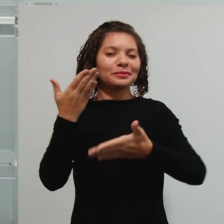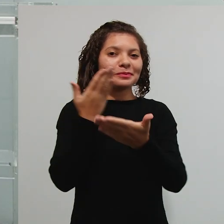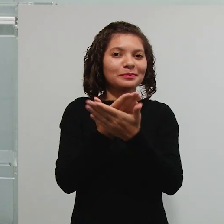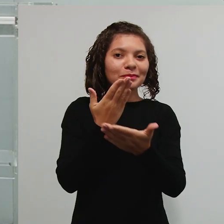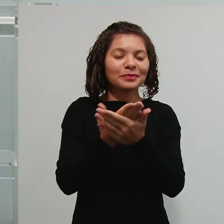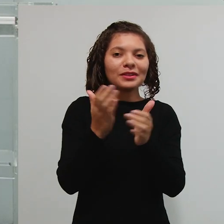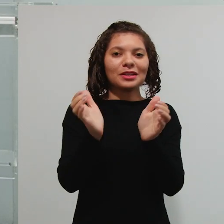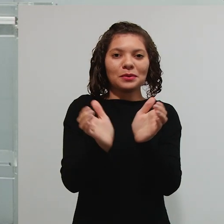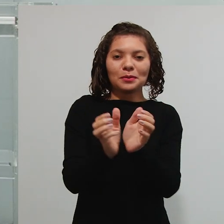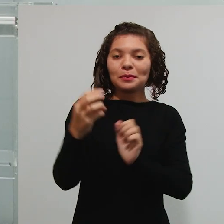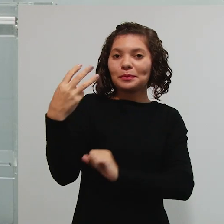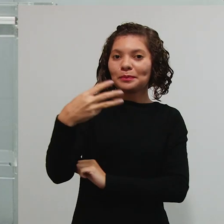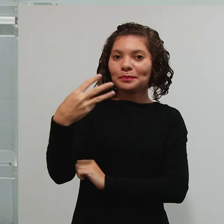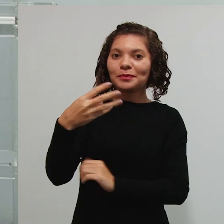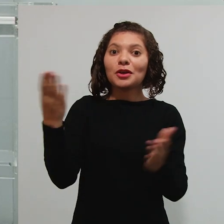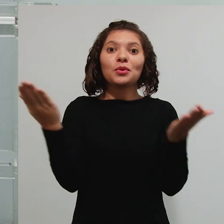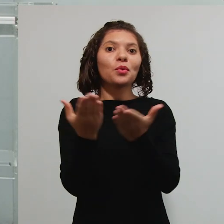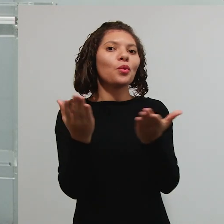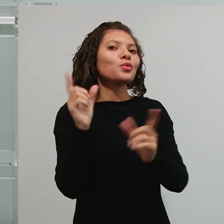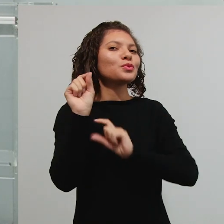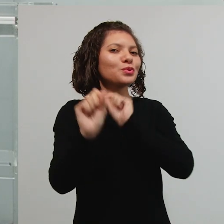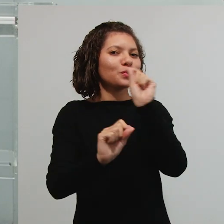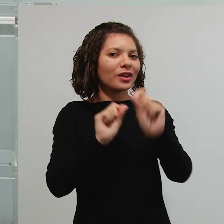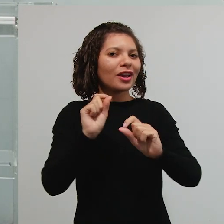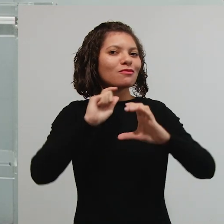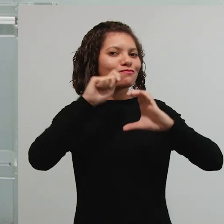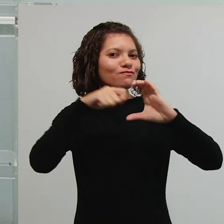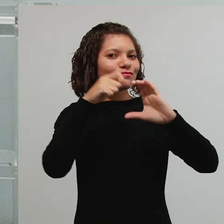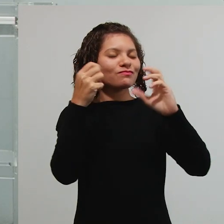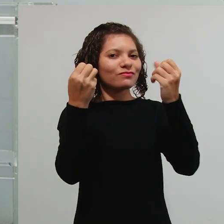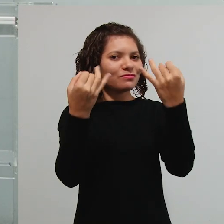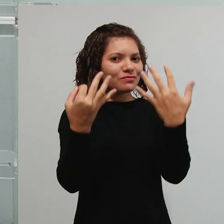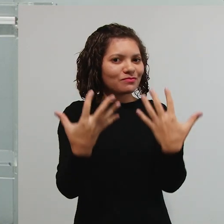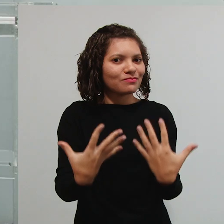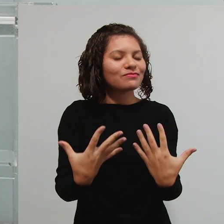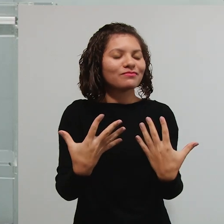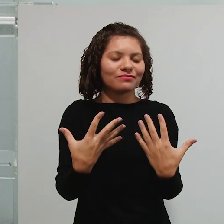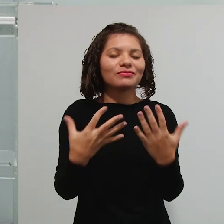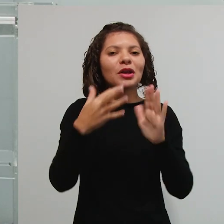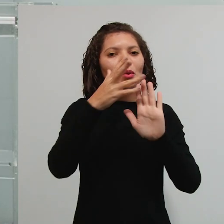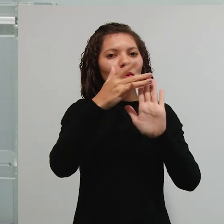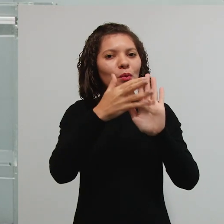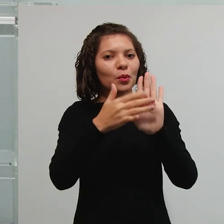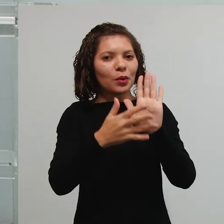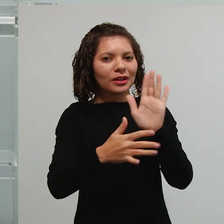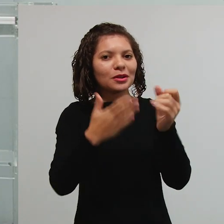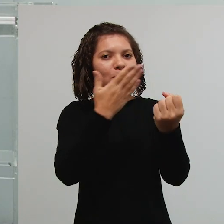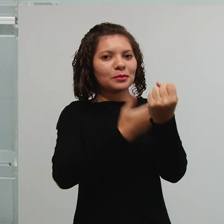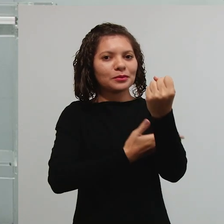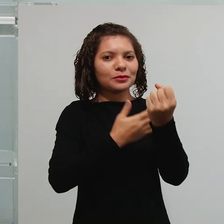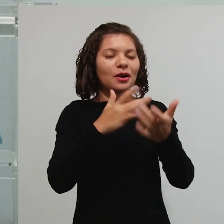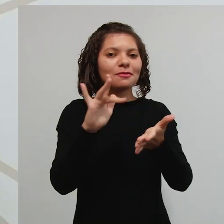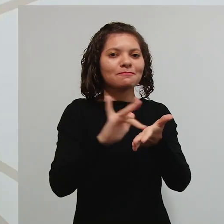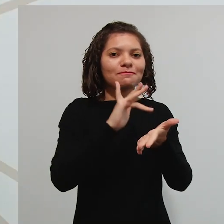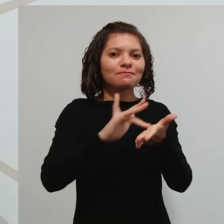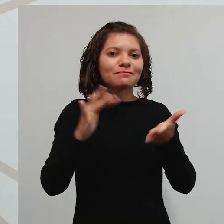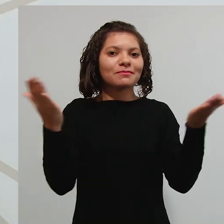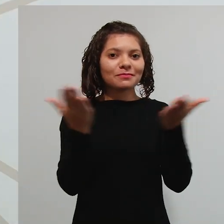Grupos 3. Nesse episódio, o roteiro do portfólio digital. Começaremos com a minha